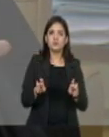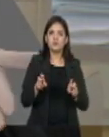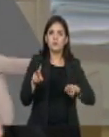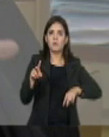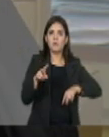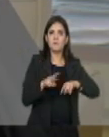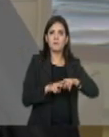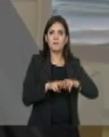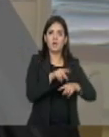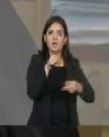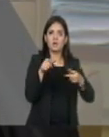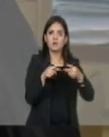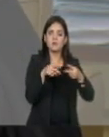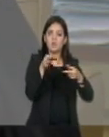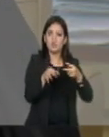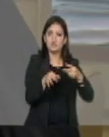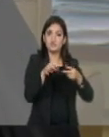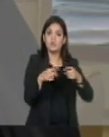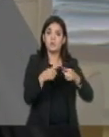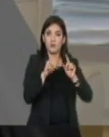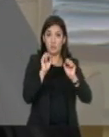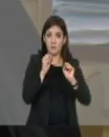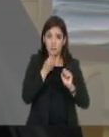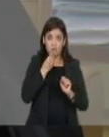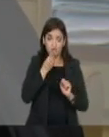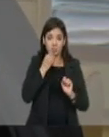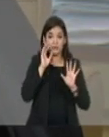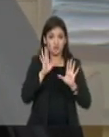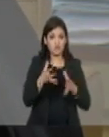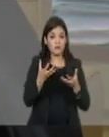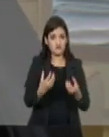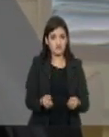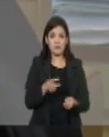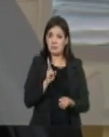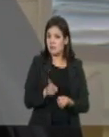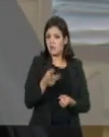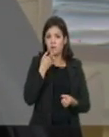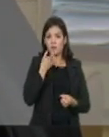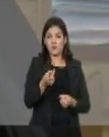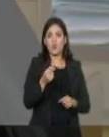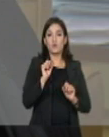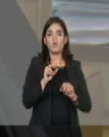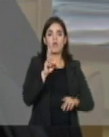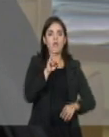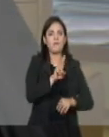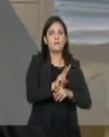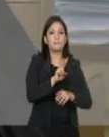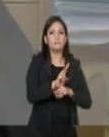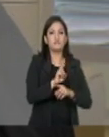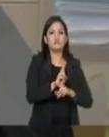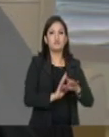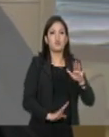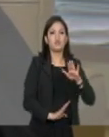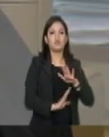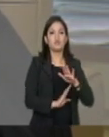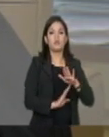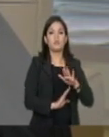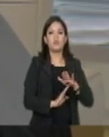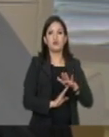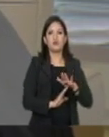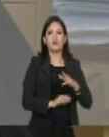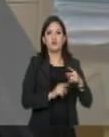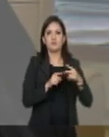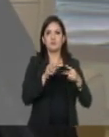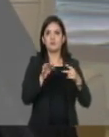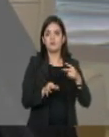se poderia simplesmente afirmar, como já se admitia e sempre se admitiu, a prisão provisória em segundo grau. Tanto é que aqui foram dados